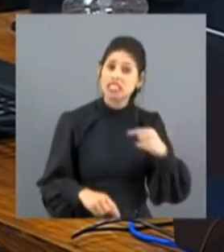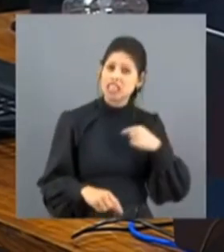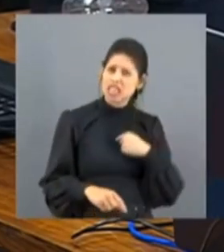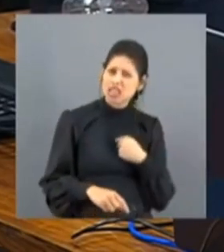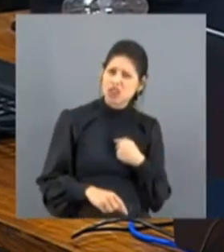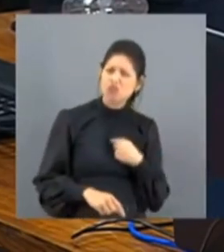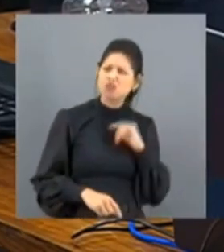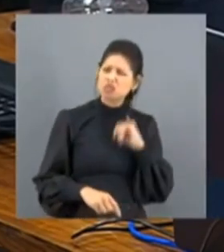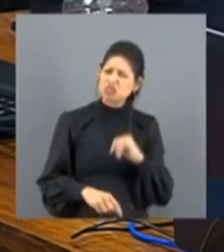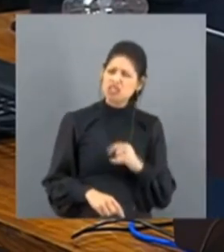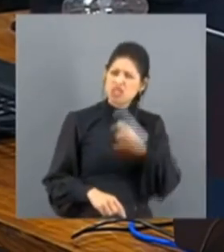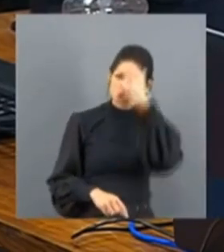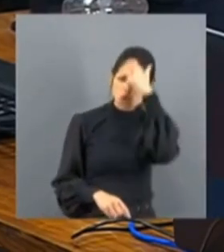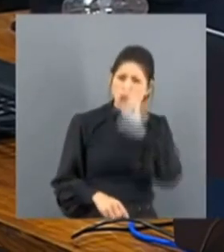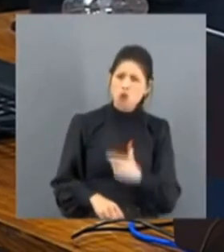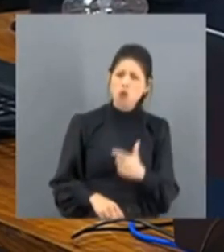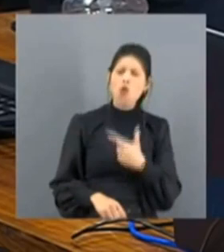negro,